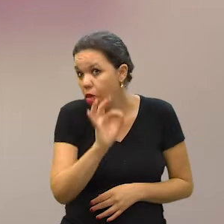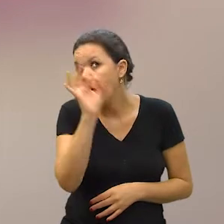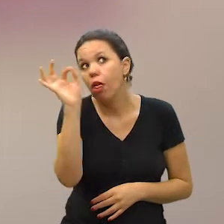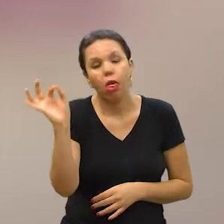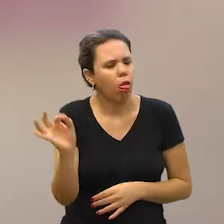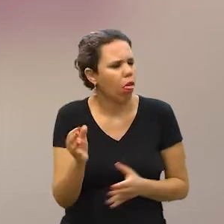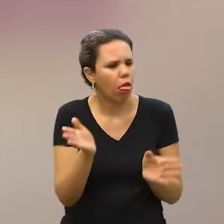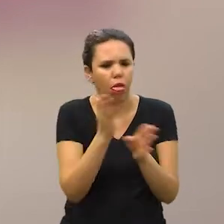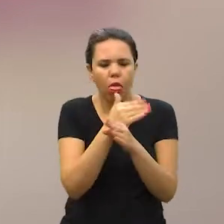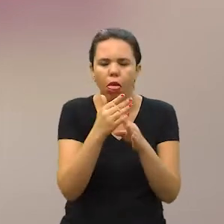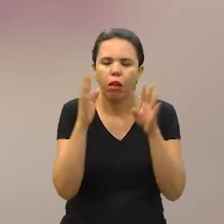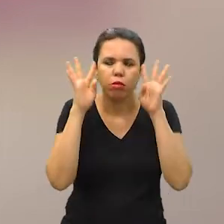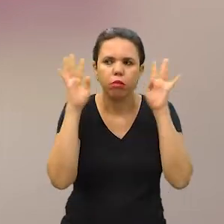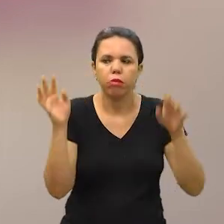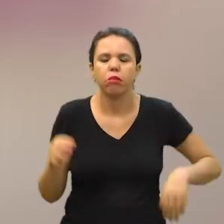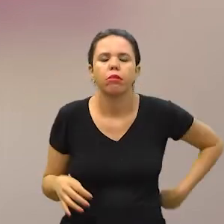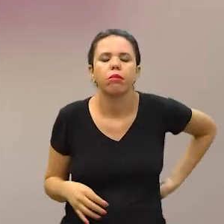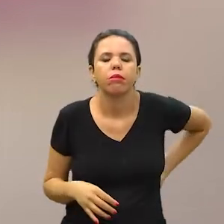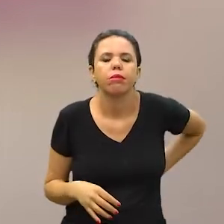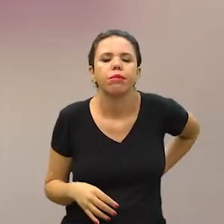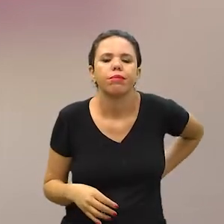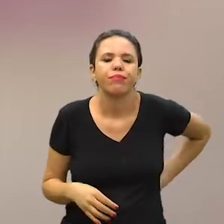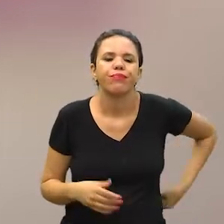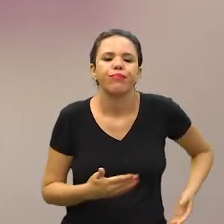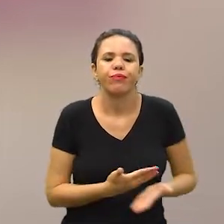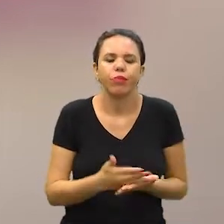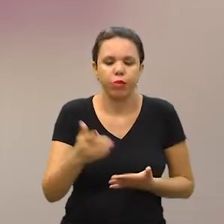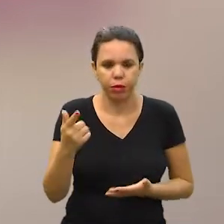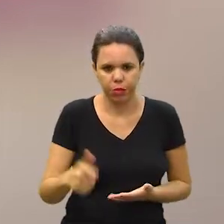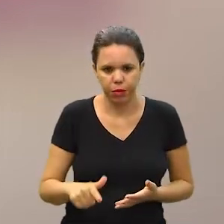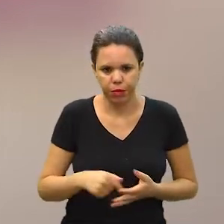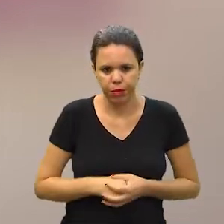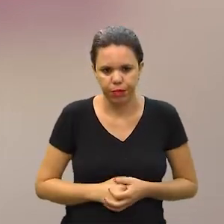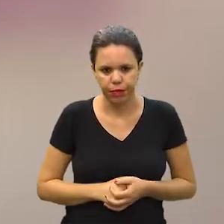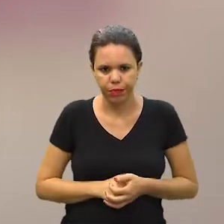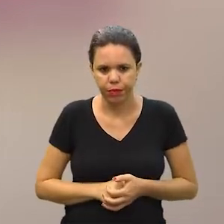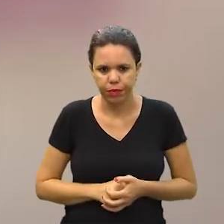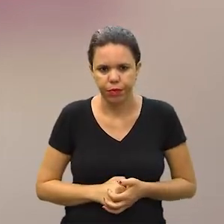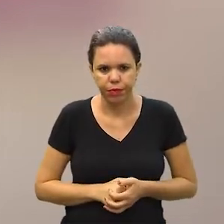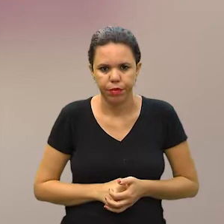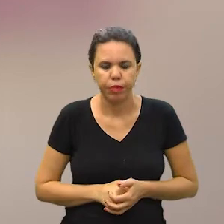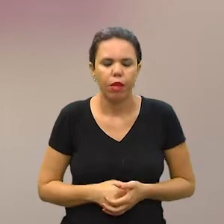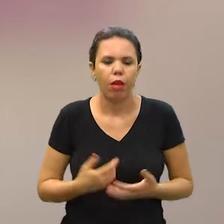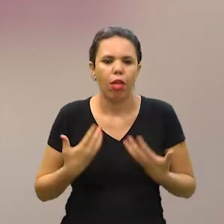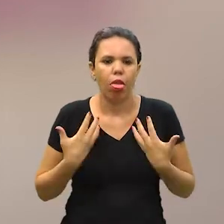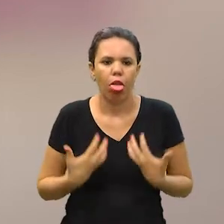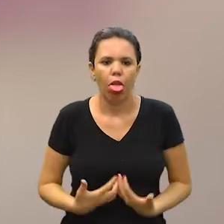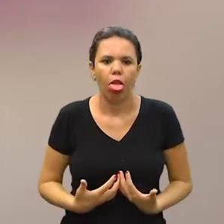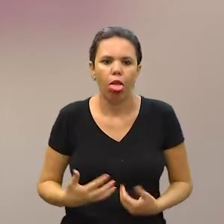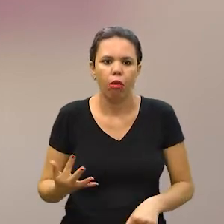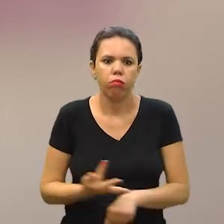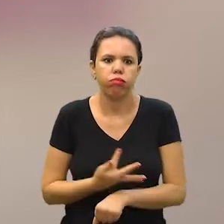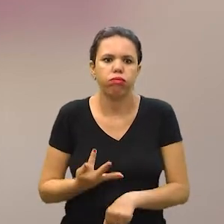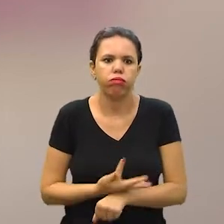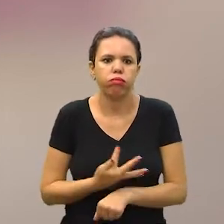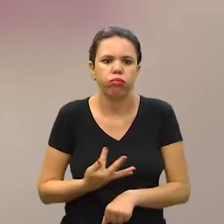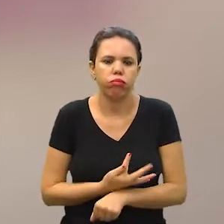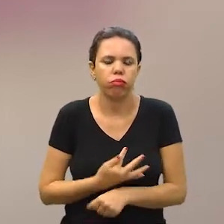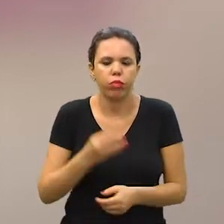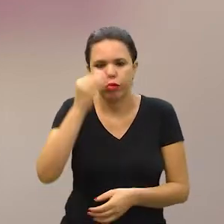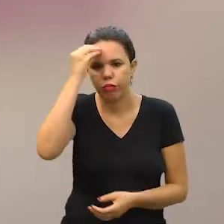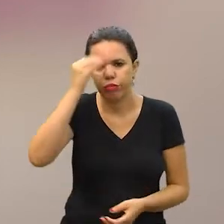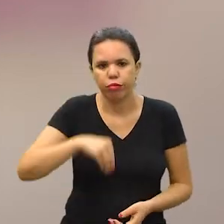a atenção, já perdeu o fio da meada e aí tem que começar tudo de novo. E isso muitas vezes é muito exaustivo para a criança, né? Então ela